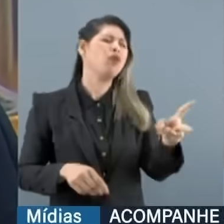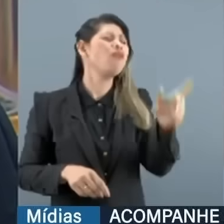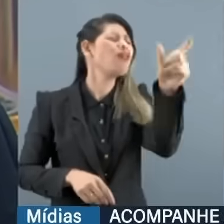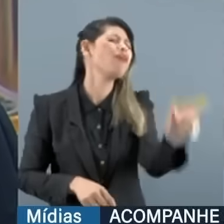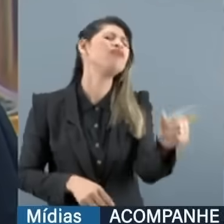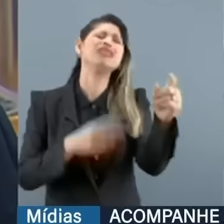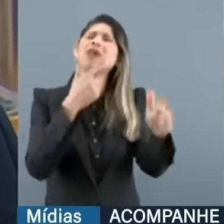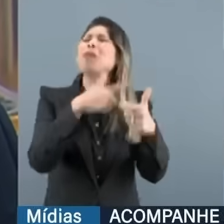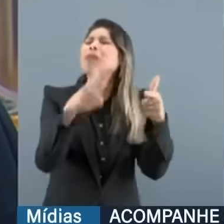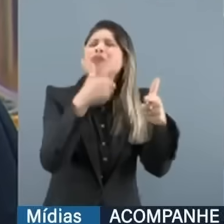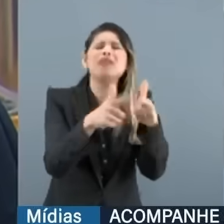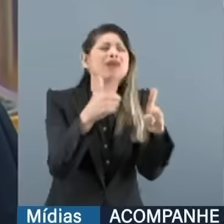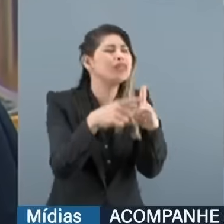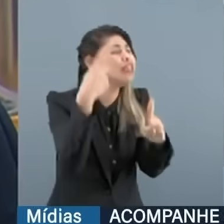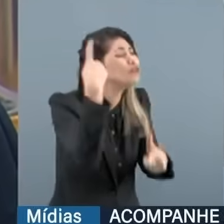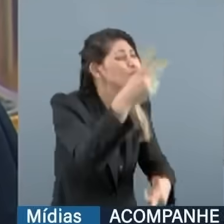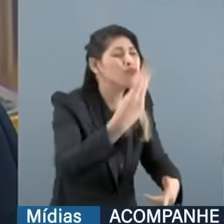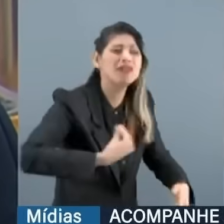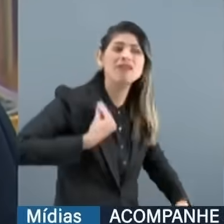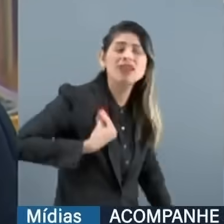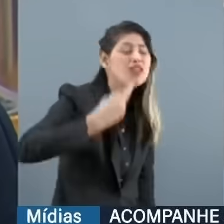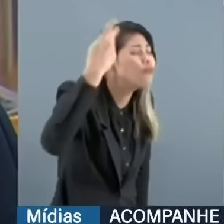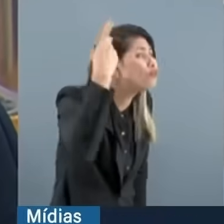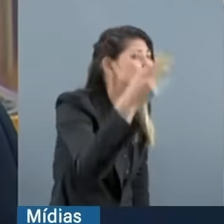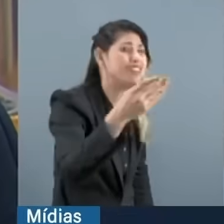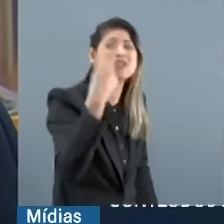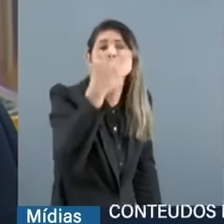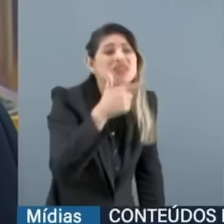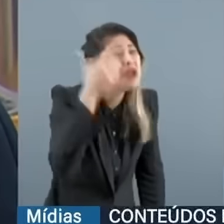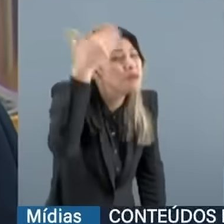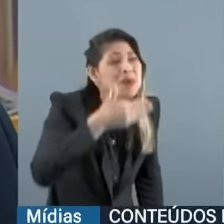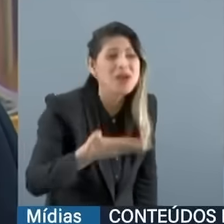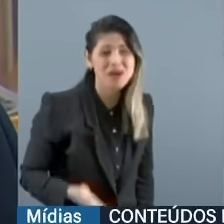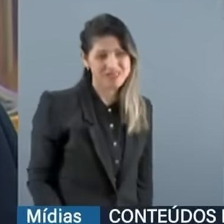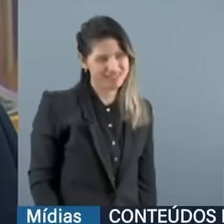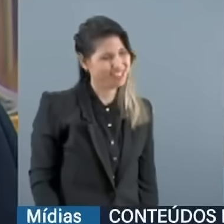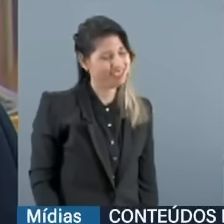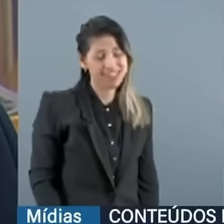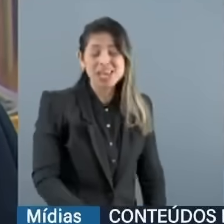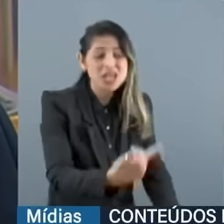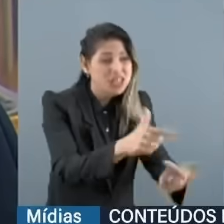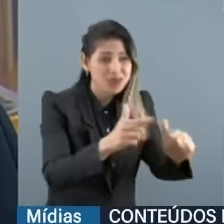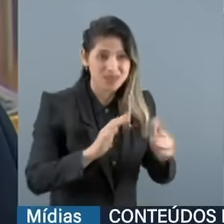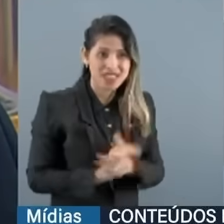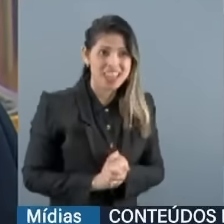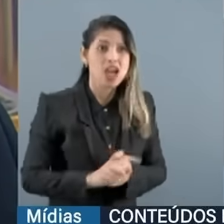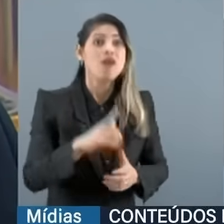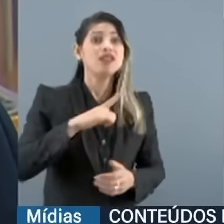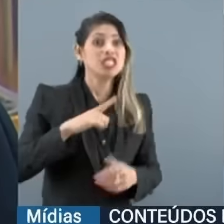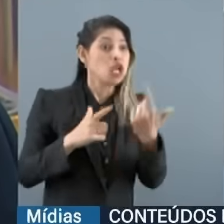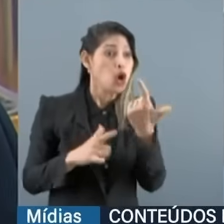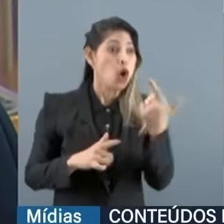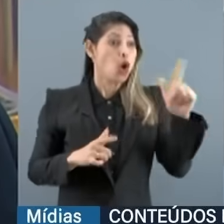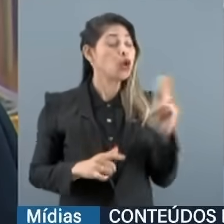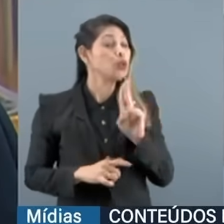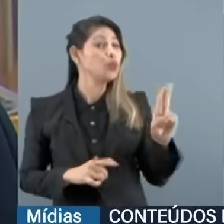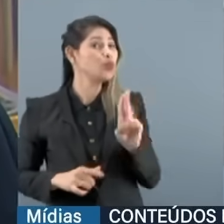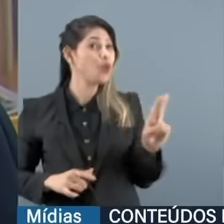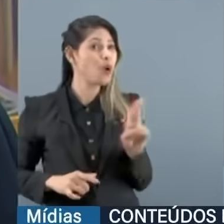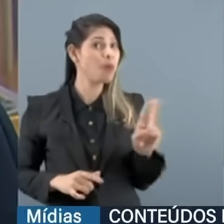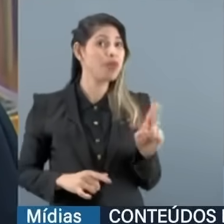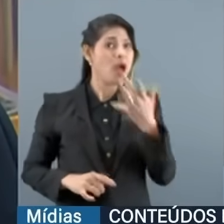complicada da tua vida é você. Você não tem como provar. Por exemplo, você trouxe um outro nome aqui para esse debate.